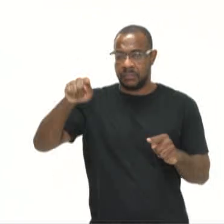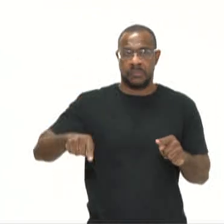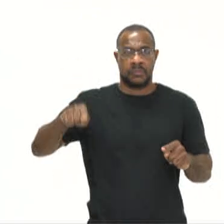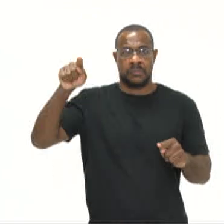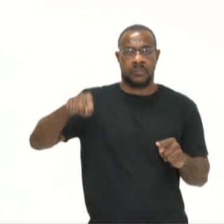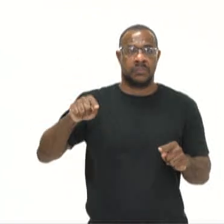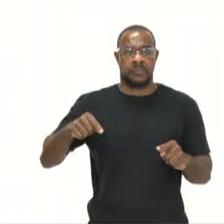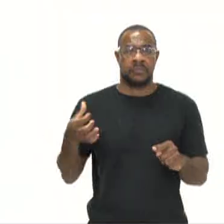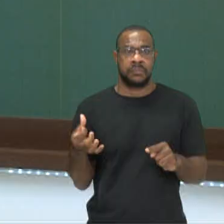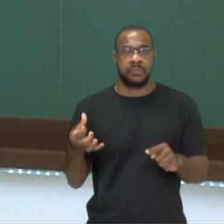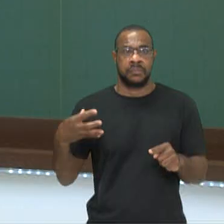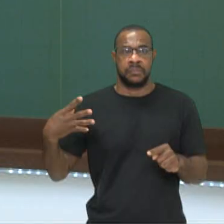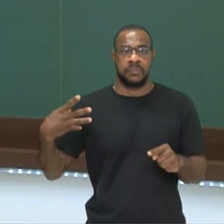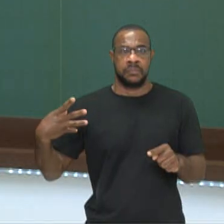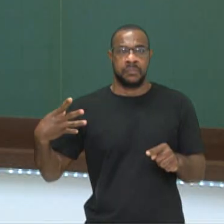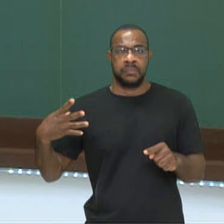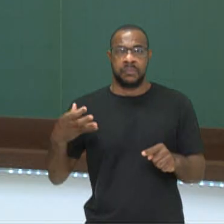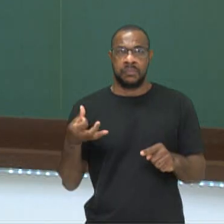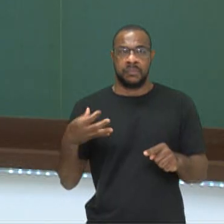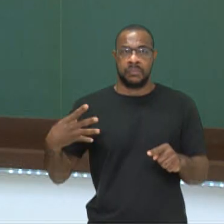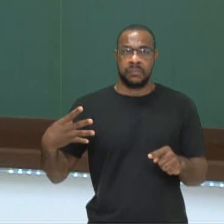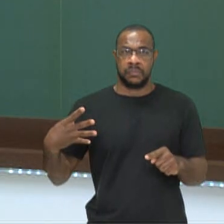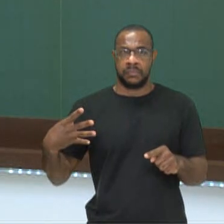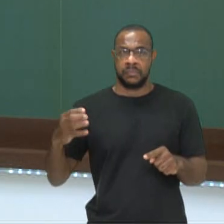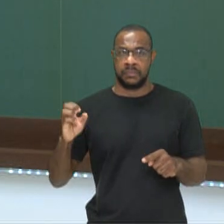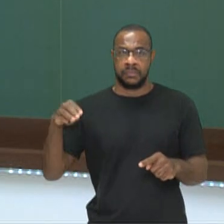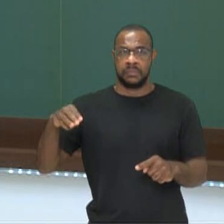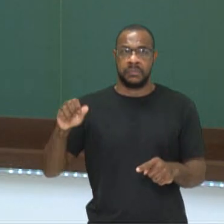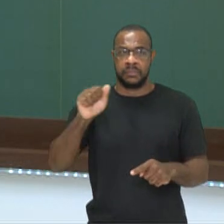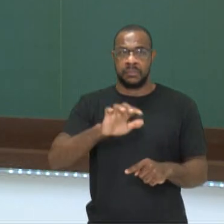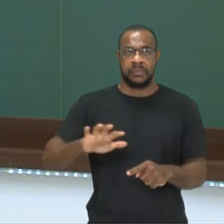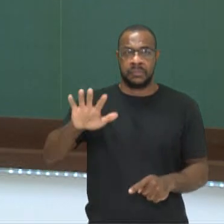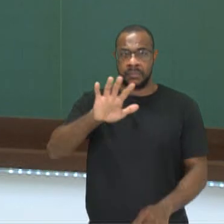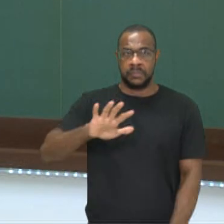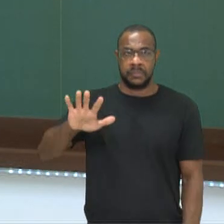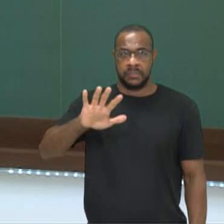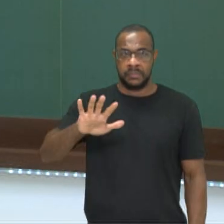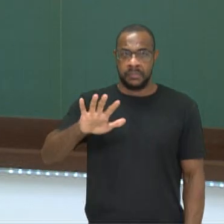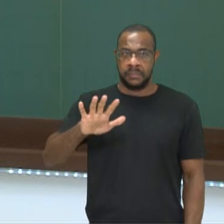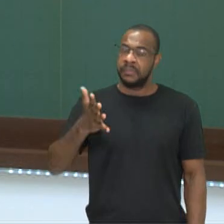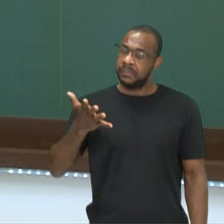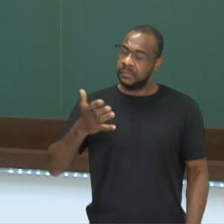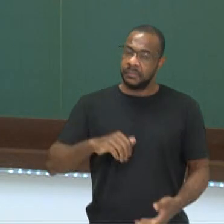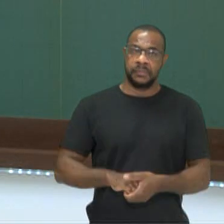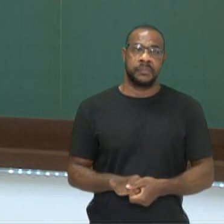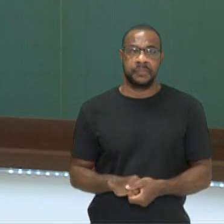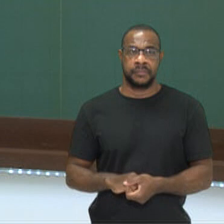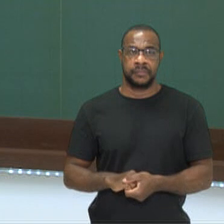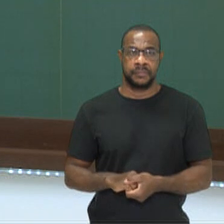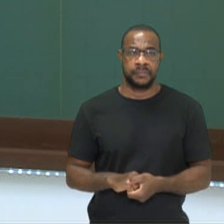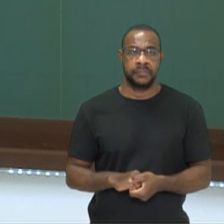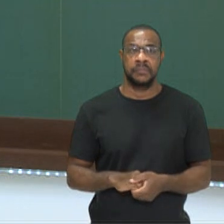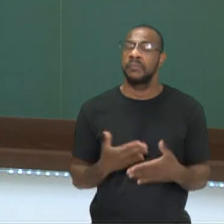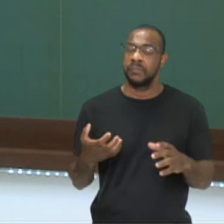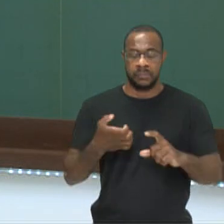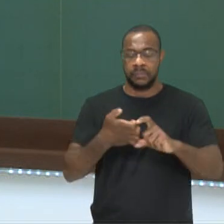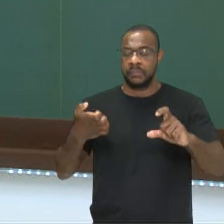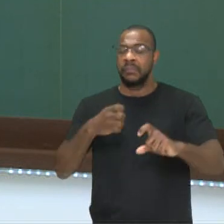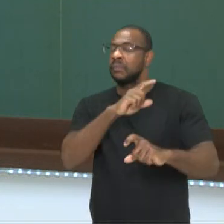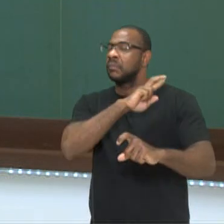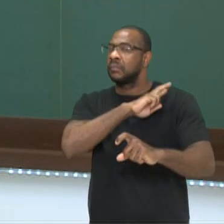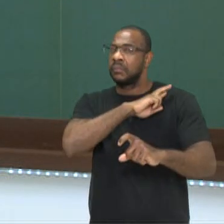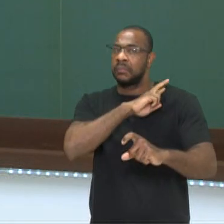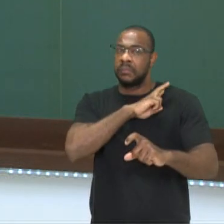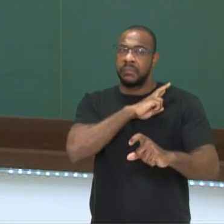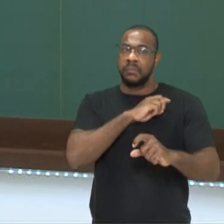quadrados. Opa, ele me deu a área. Provavelmente eu vou usar a fórmula da área, certo? Qual a equação do segundo